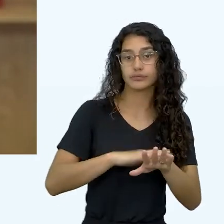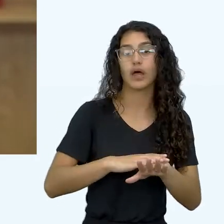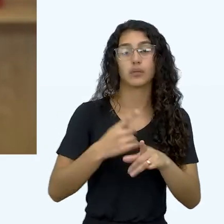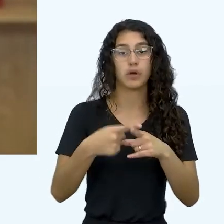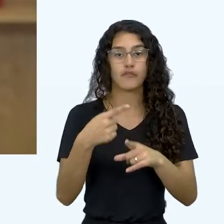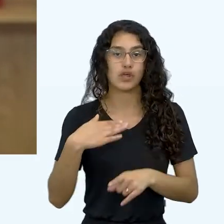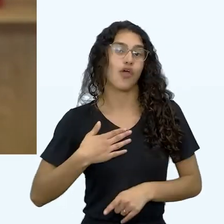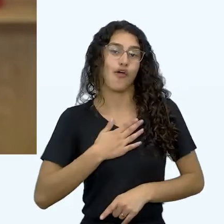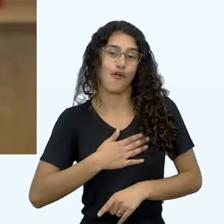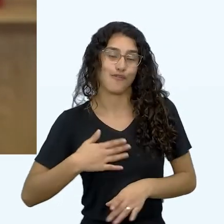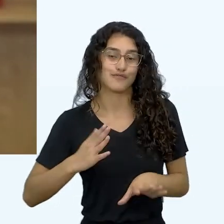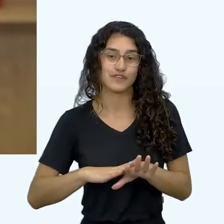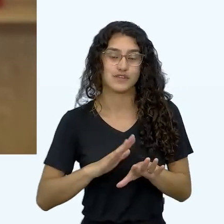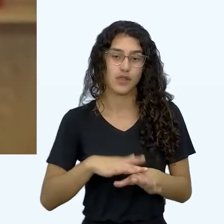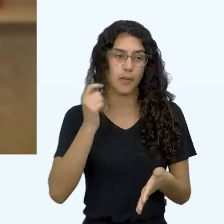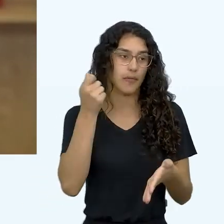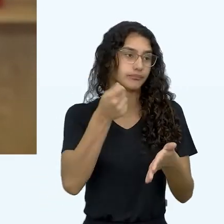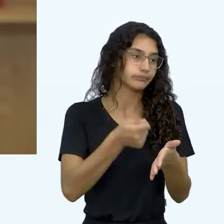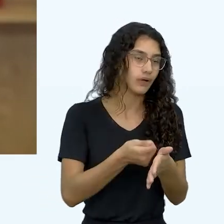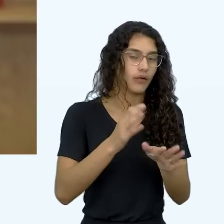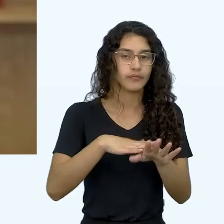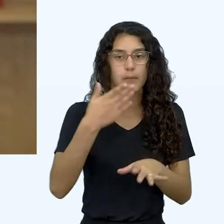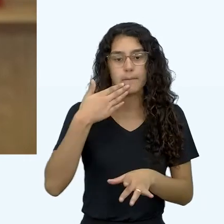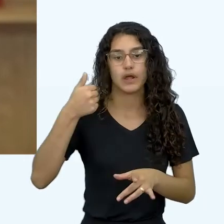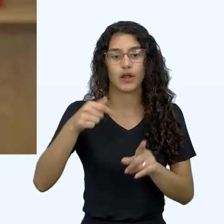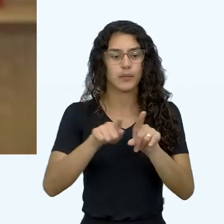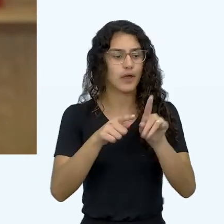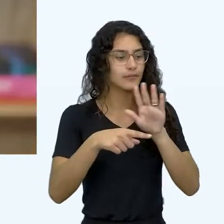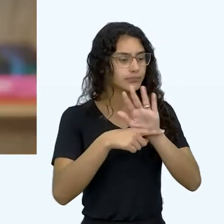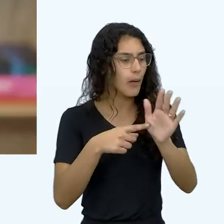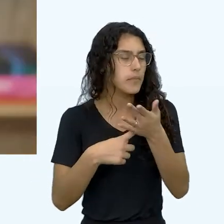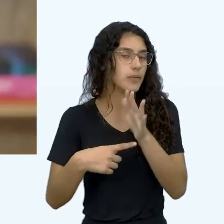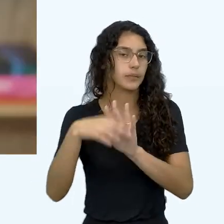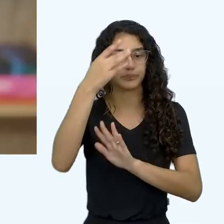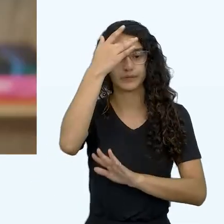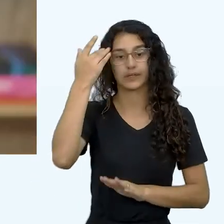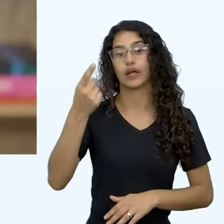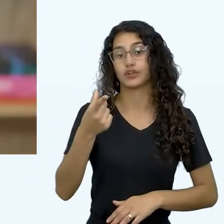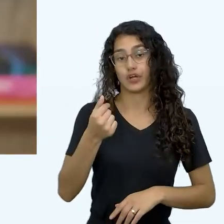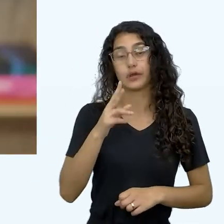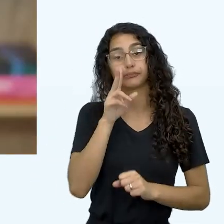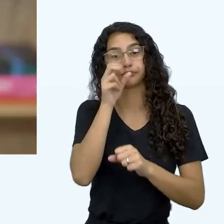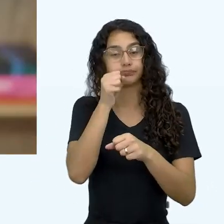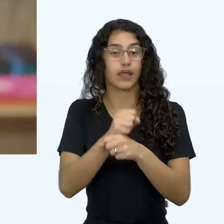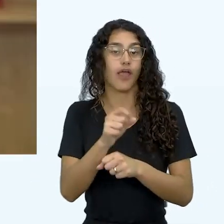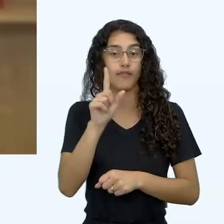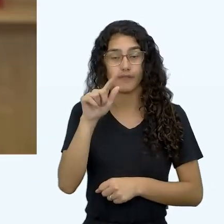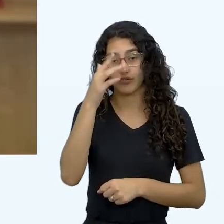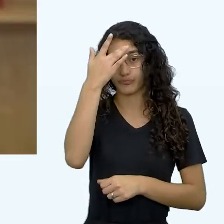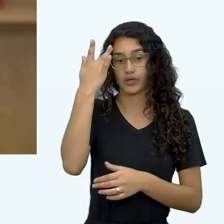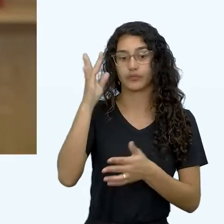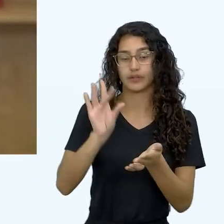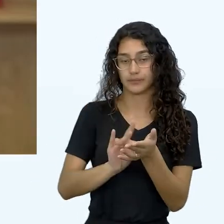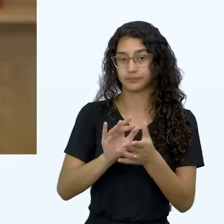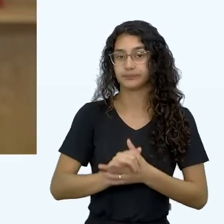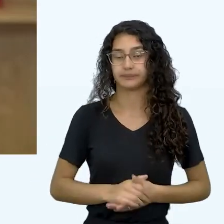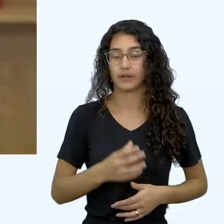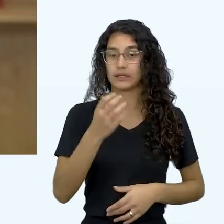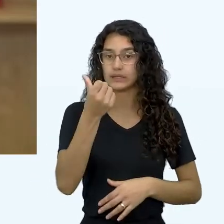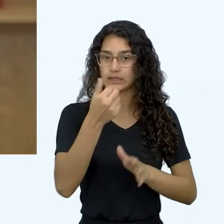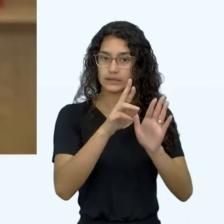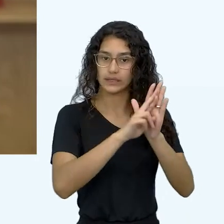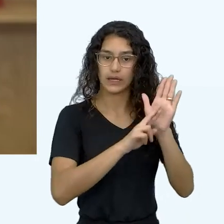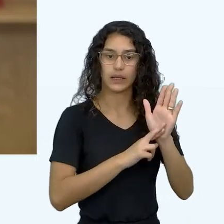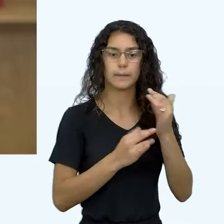porque você gosta, não por obrigação, e aí você faz melhor e ajuda outras pessoas. Então o dinheiro potencializa quem você realmente é. A sexta regra,